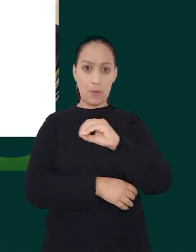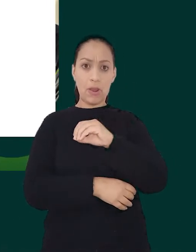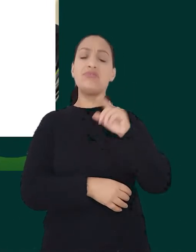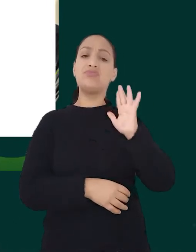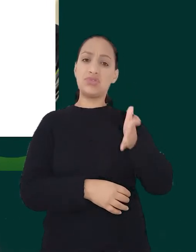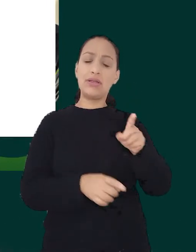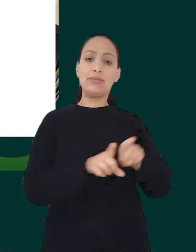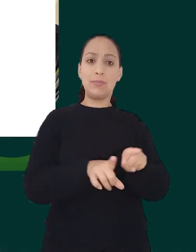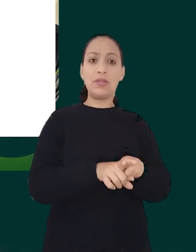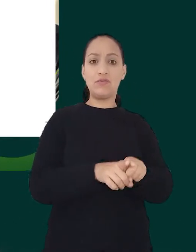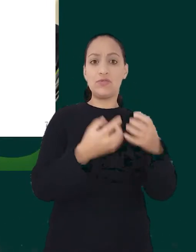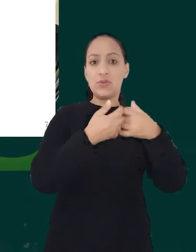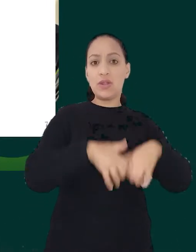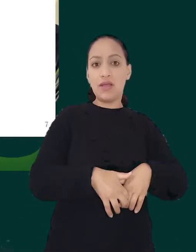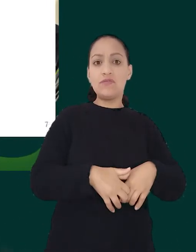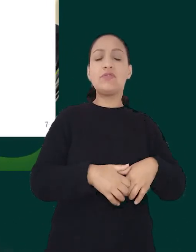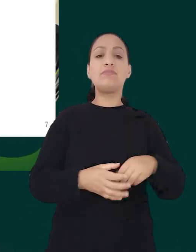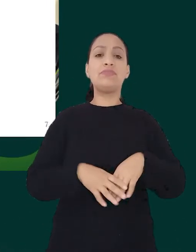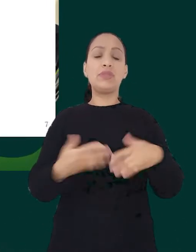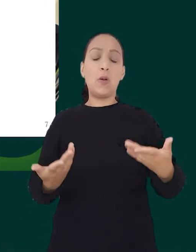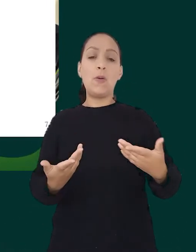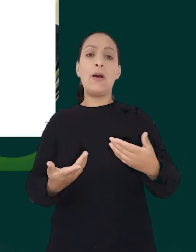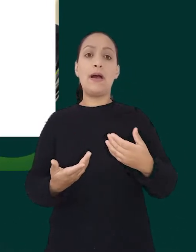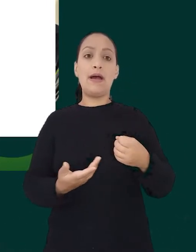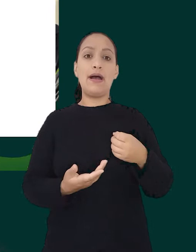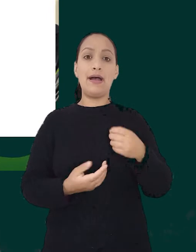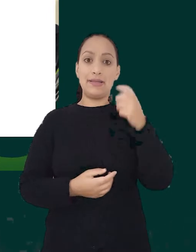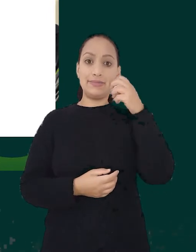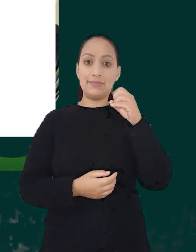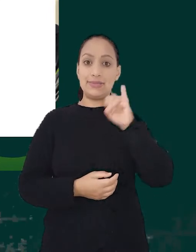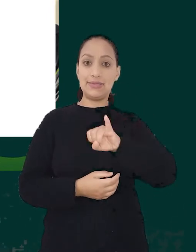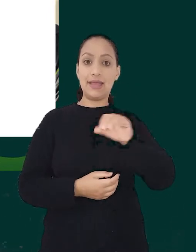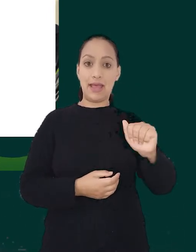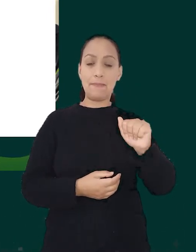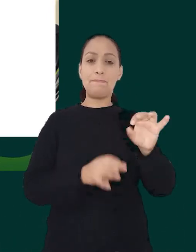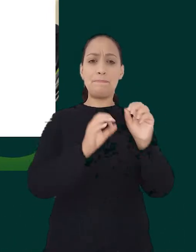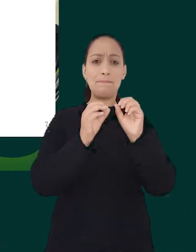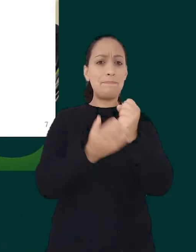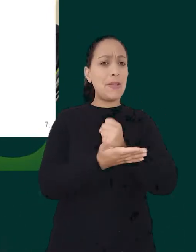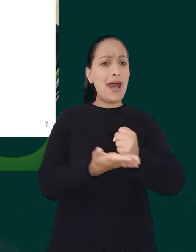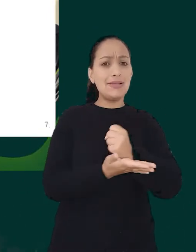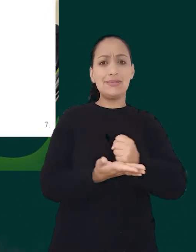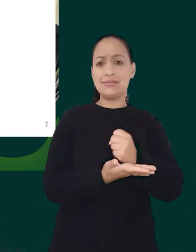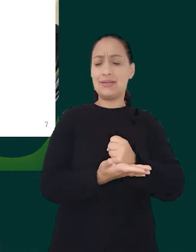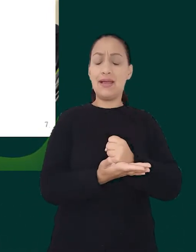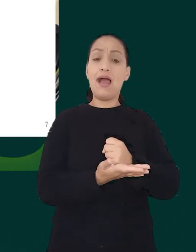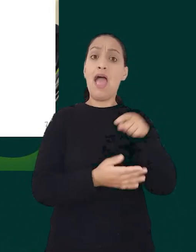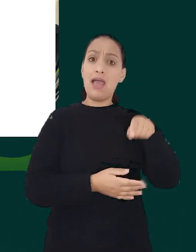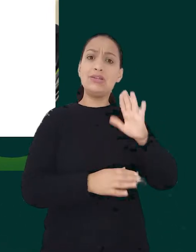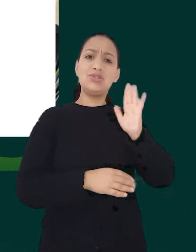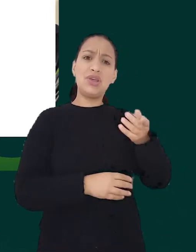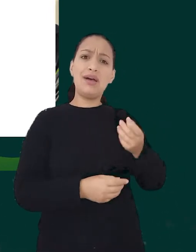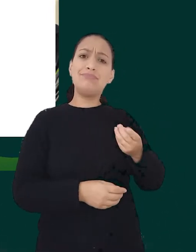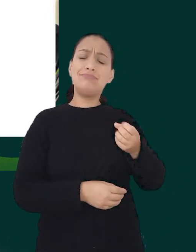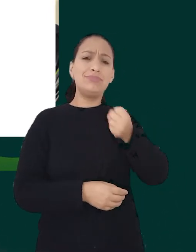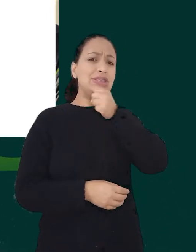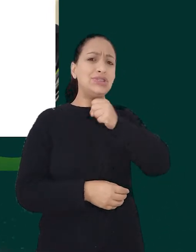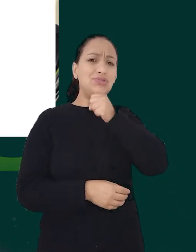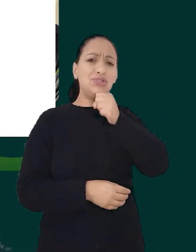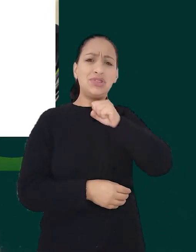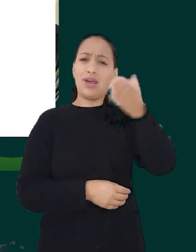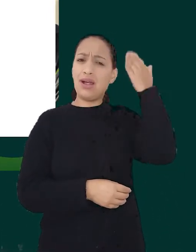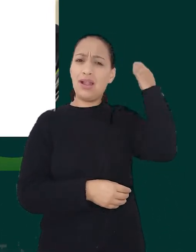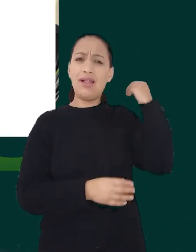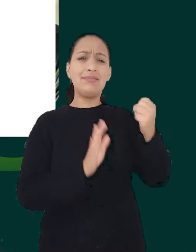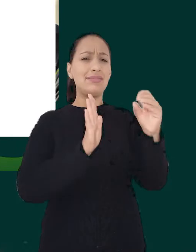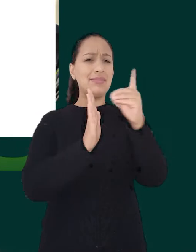mais básica, menos inteligente, entre aspas, ela é muito antiga. Como o professor Juliano Varela, no semana passada, já colocou. Já